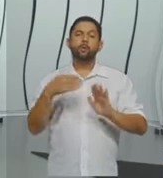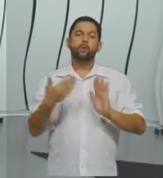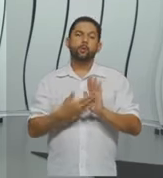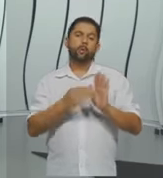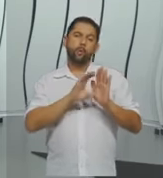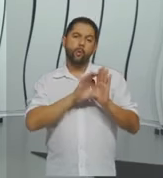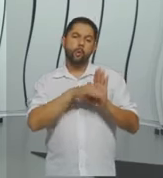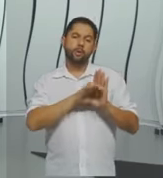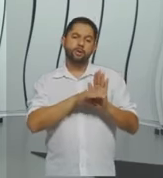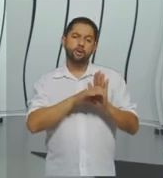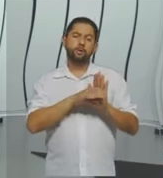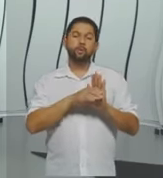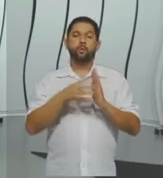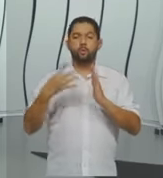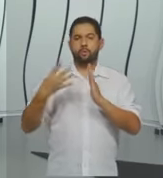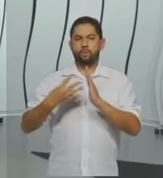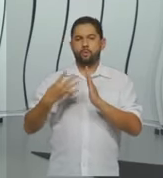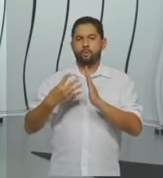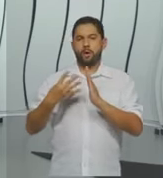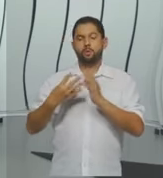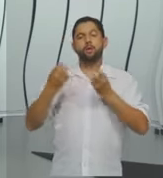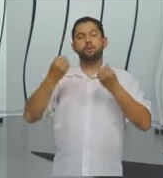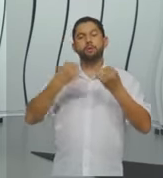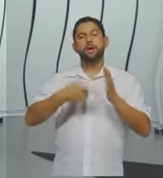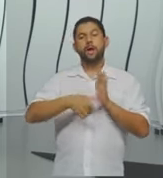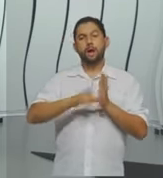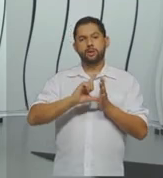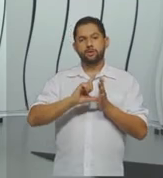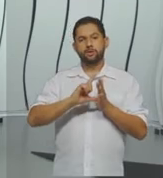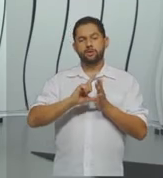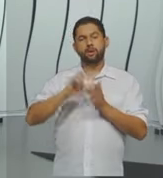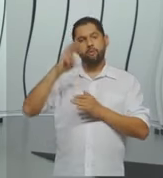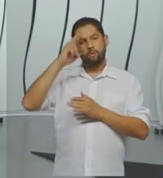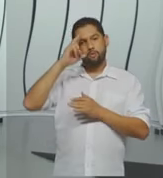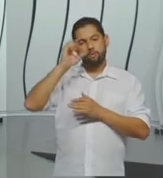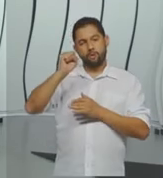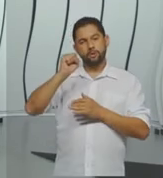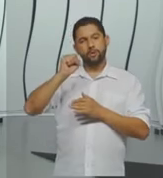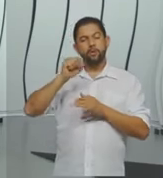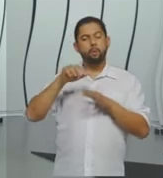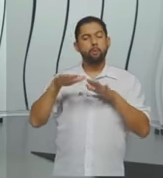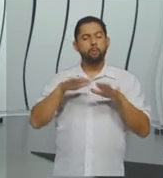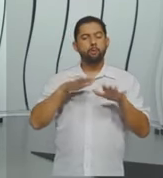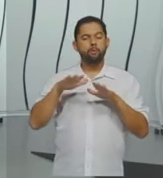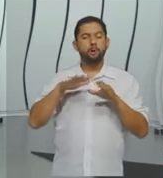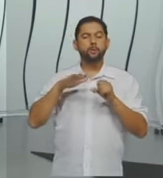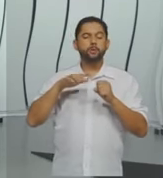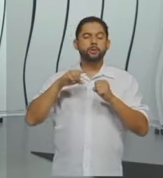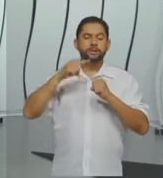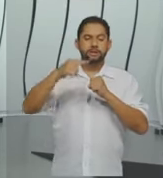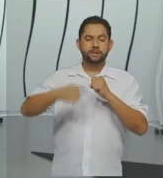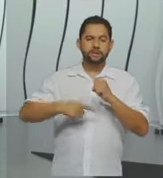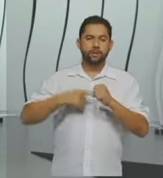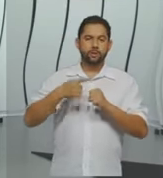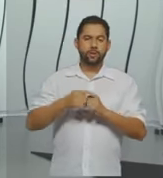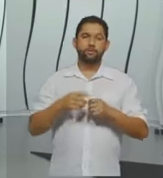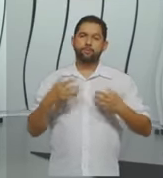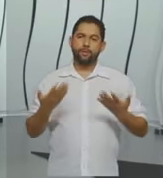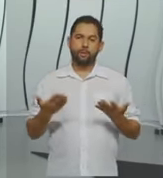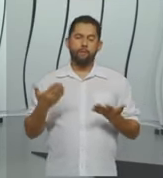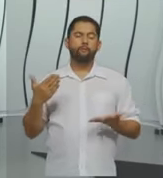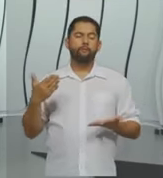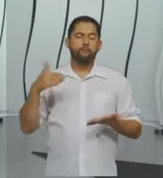para vocês no ciclo 4 de forças de movimento circular, ok? Gente, vou finalizar nossa aula